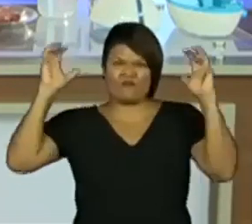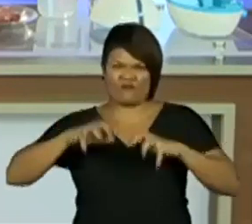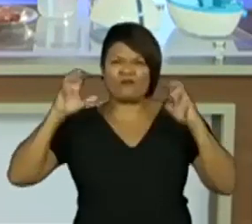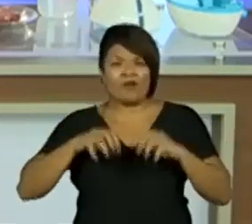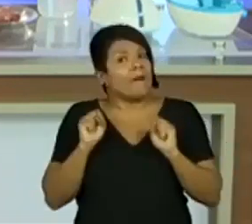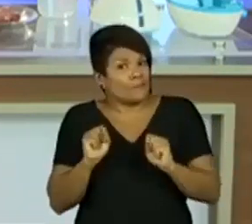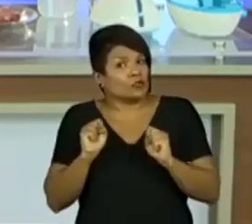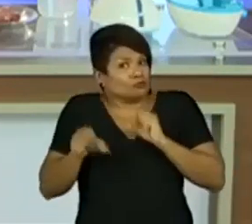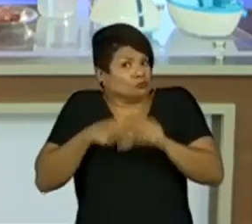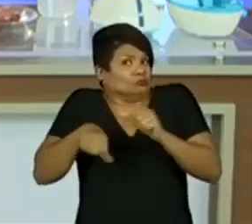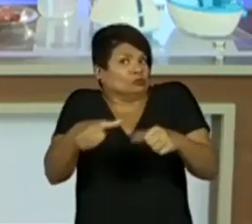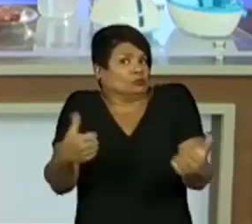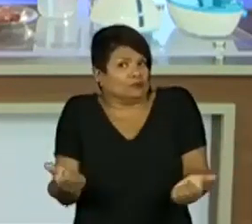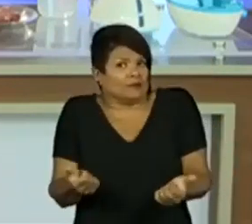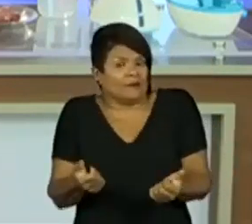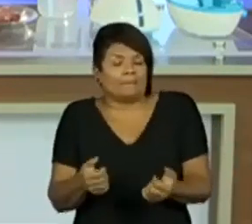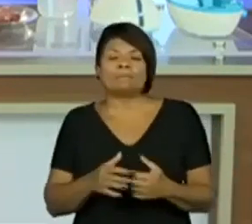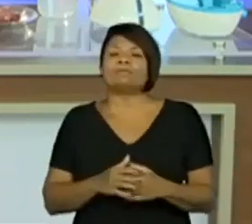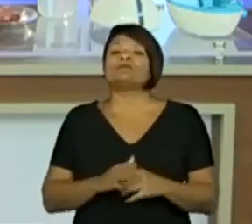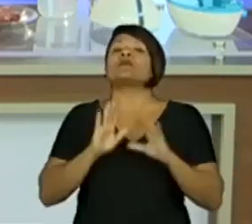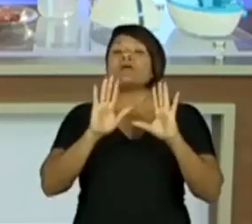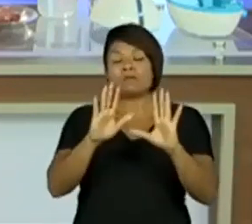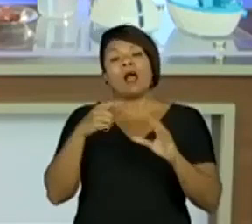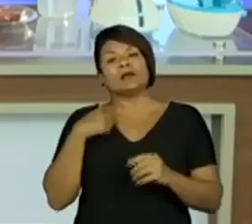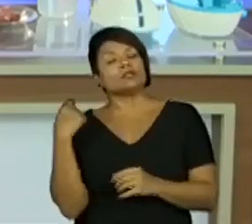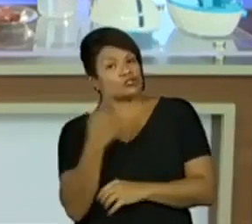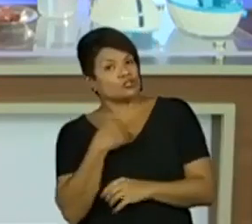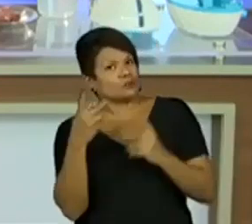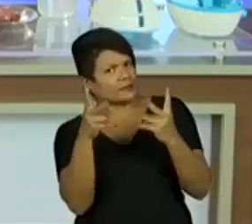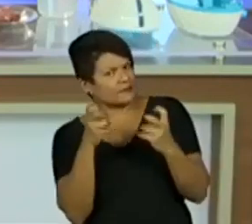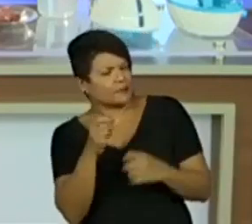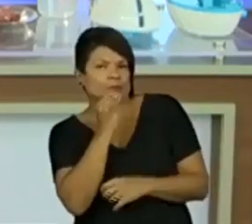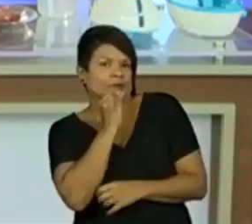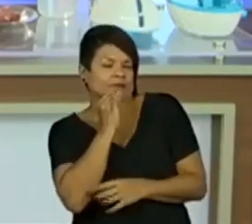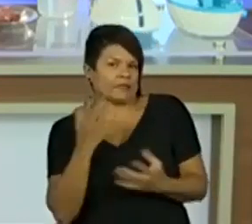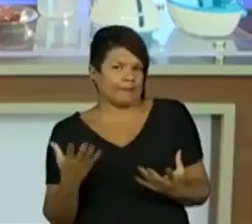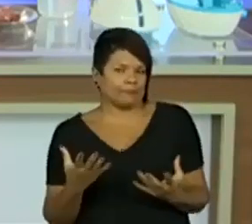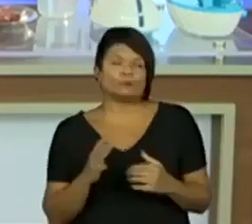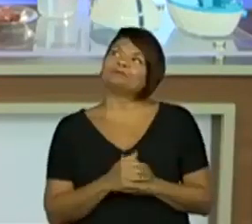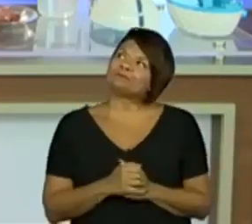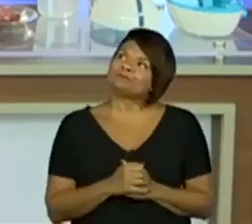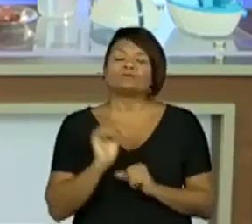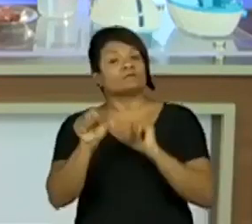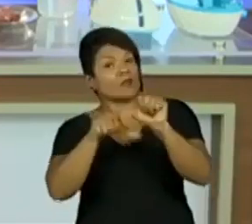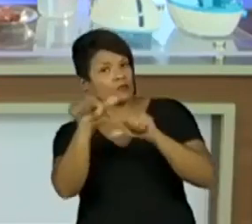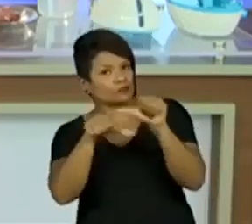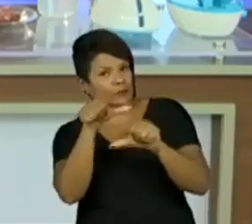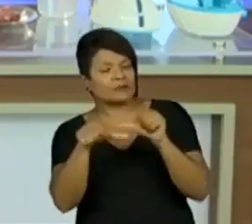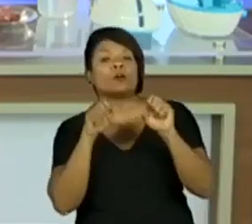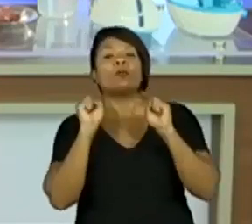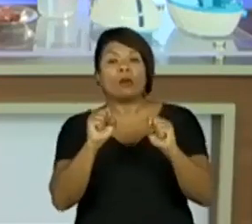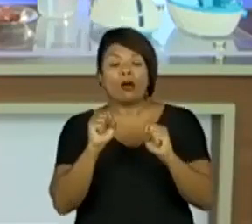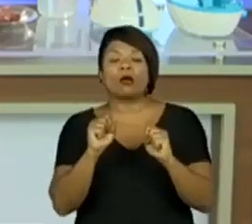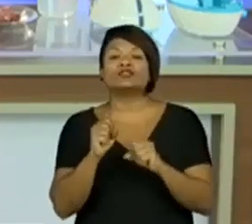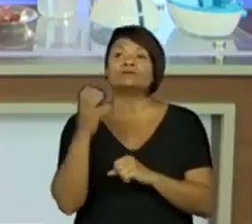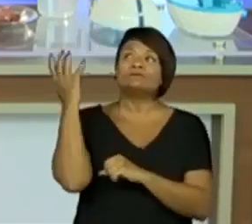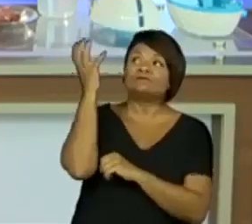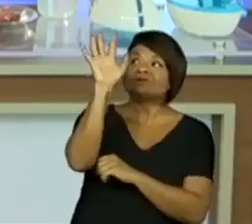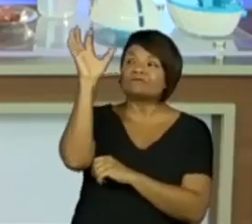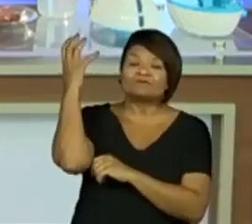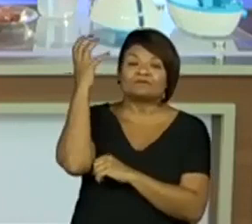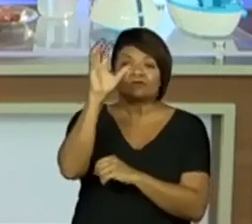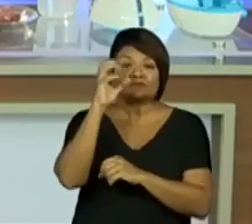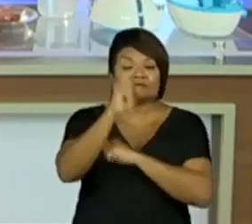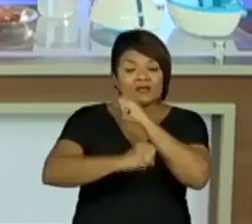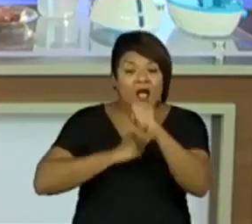podemos perceber, por exemplo, que transformações, mudanças podem ocorrer no clima ao longo de um